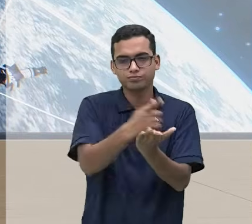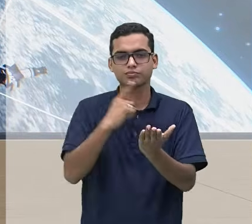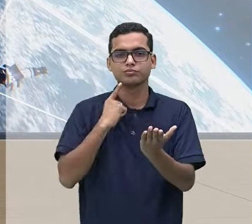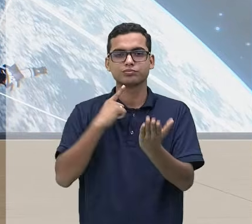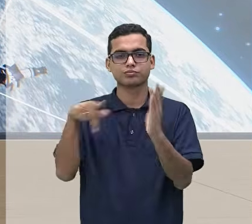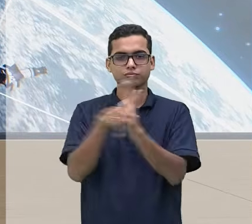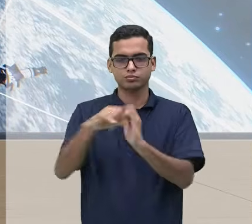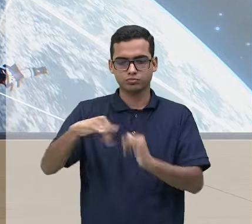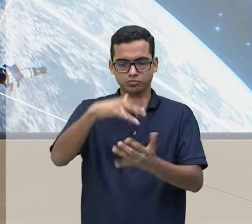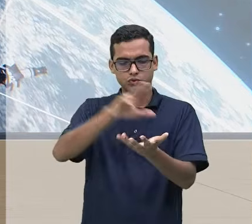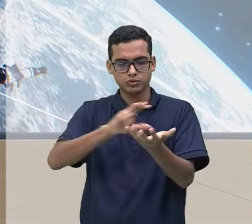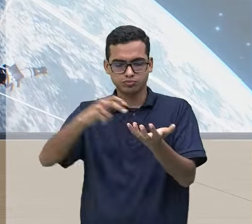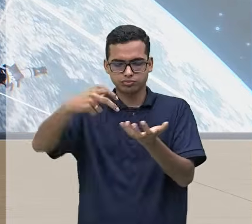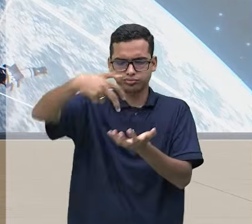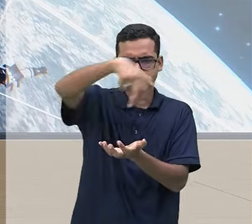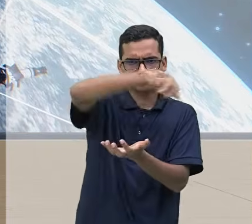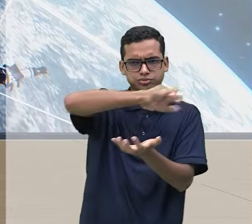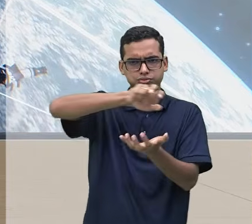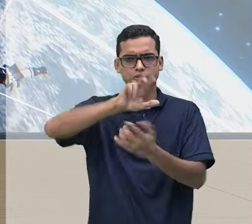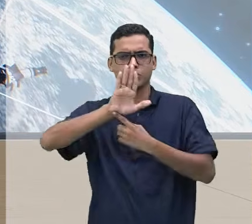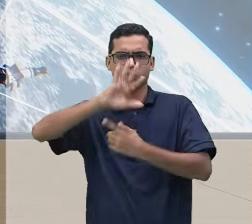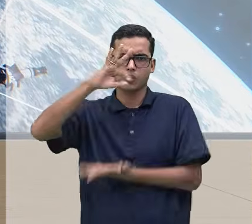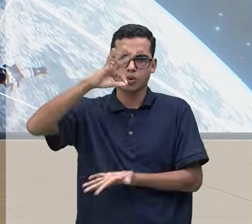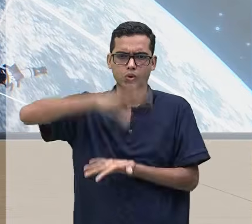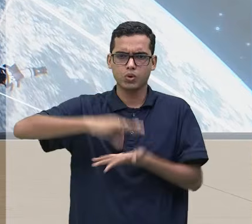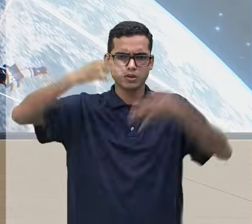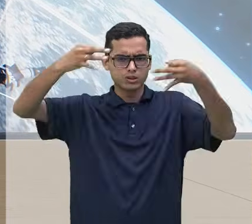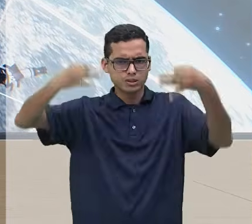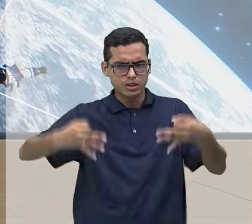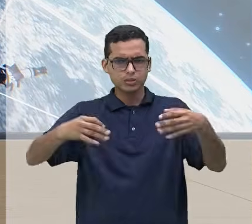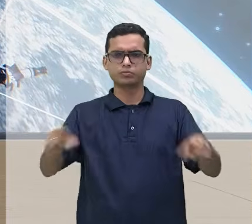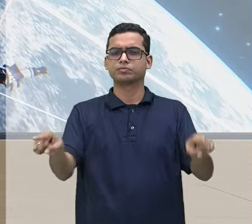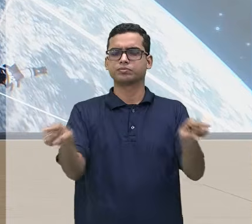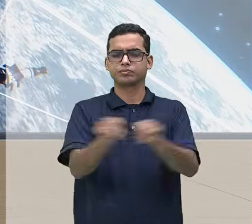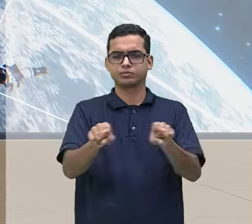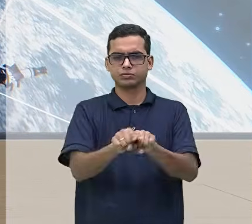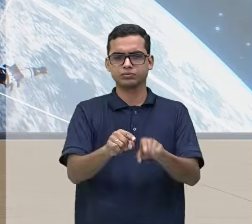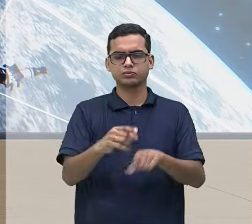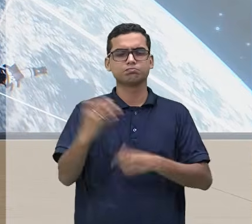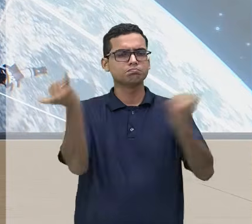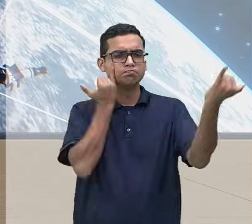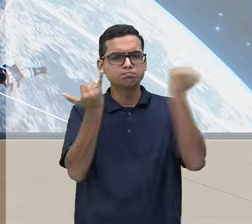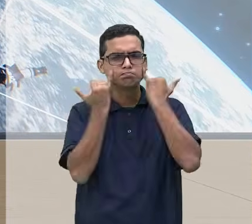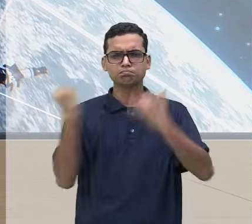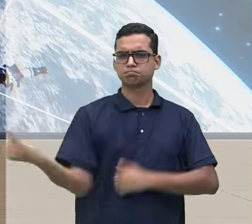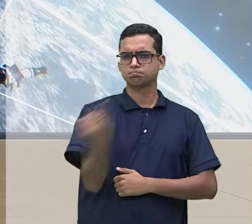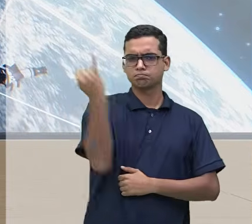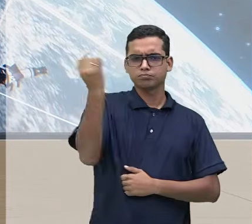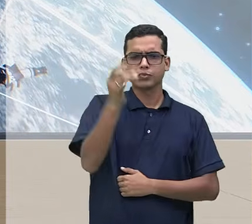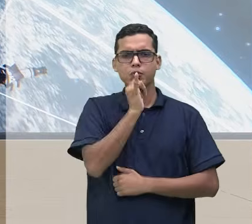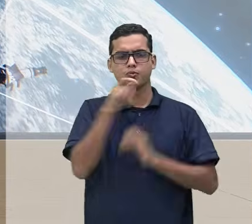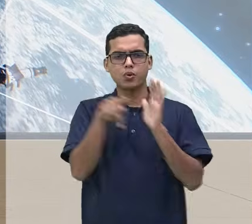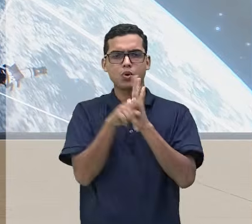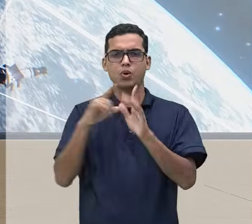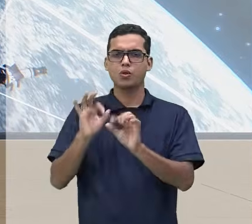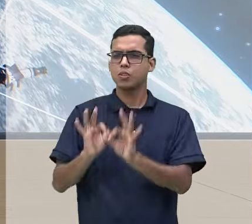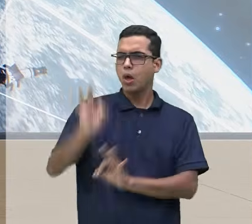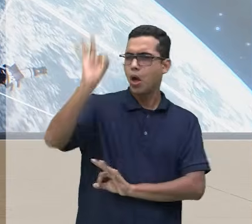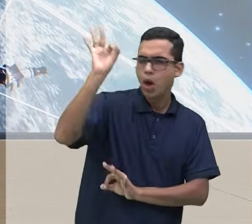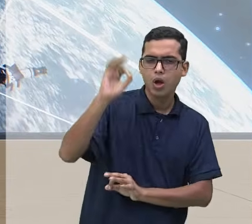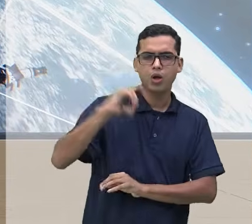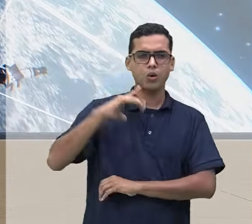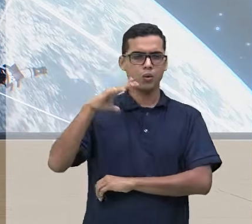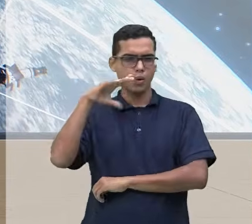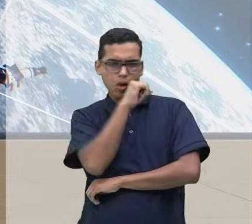né, e ele acaba fornecendo essa localização exata, né, e também informações importantes como a altitude,